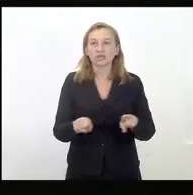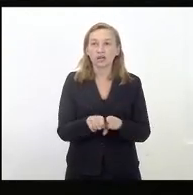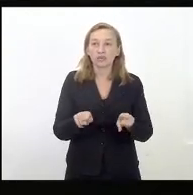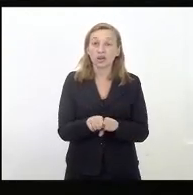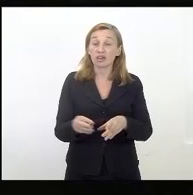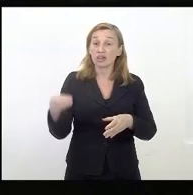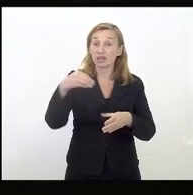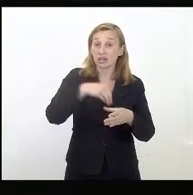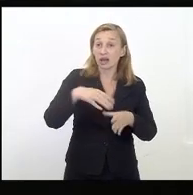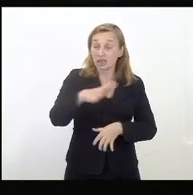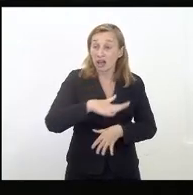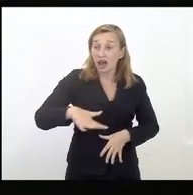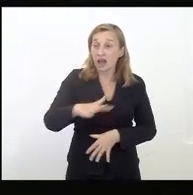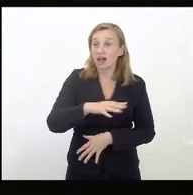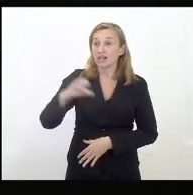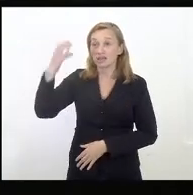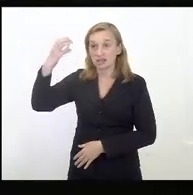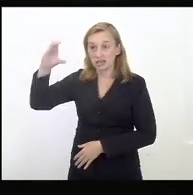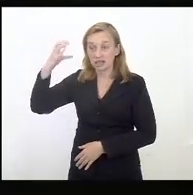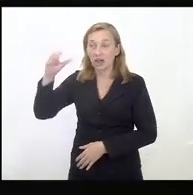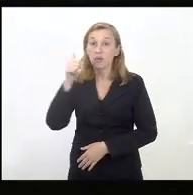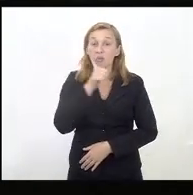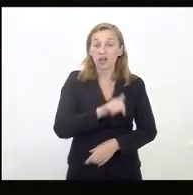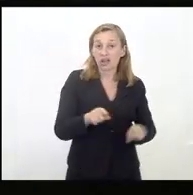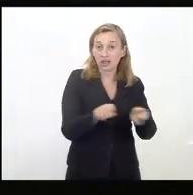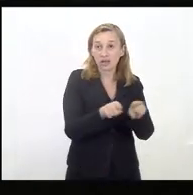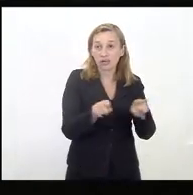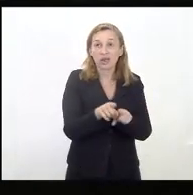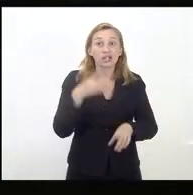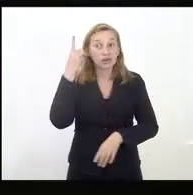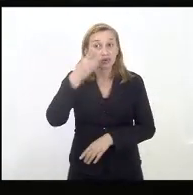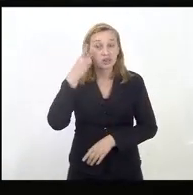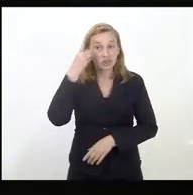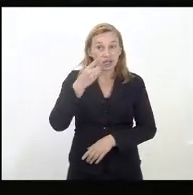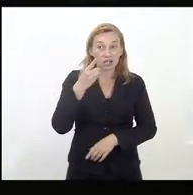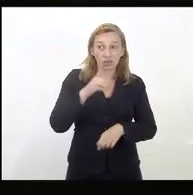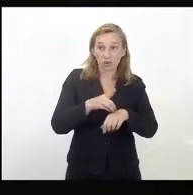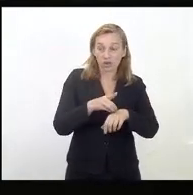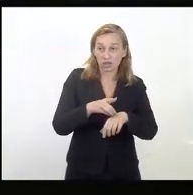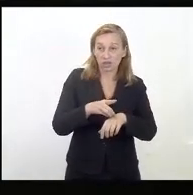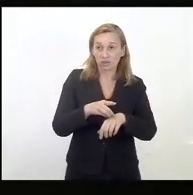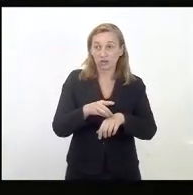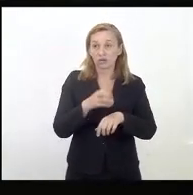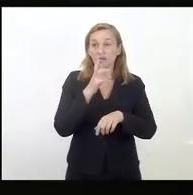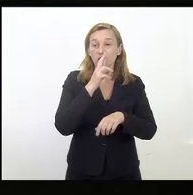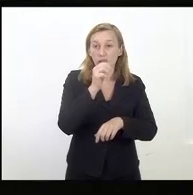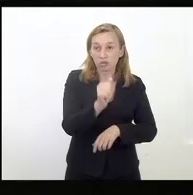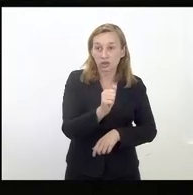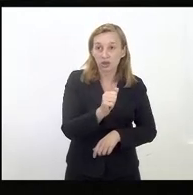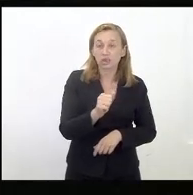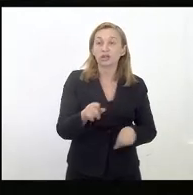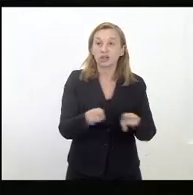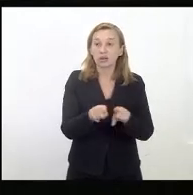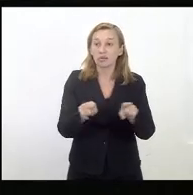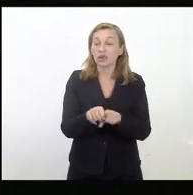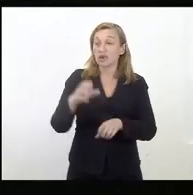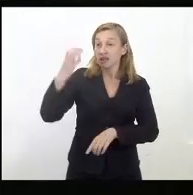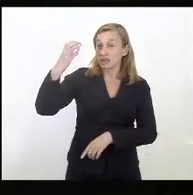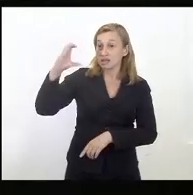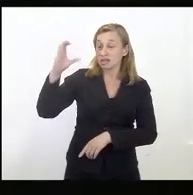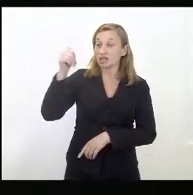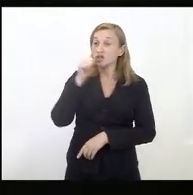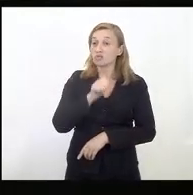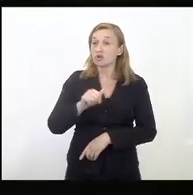científico mulher também Deputado Rodrigo Amorim pode ser uma cientista de sucesso como essa nossa